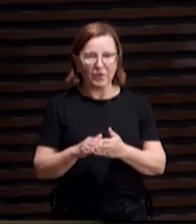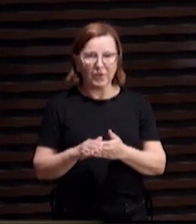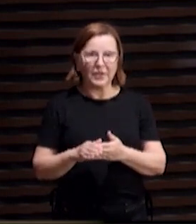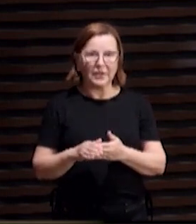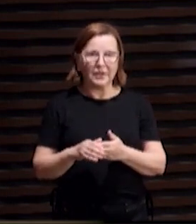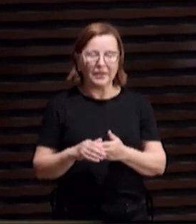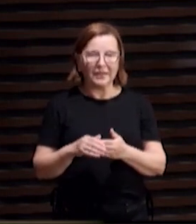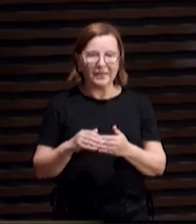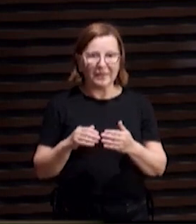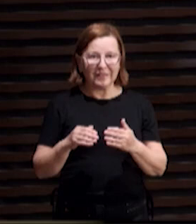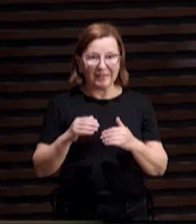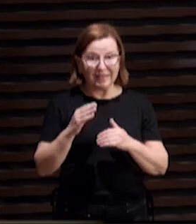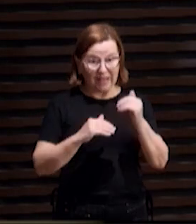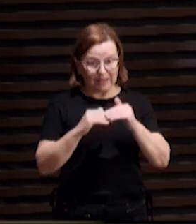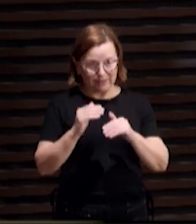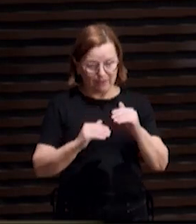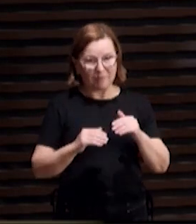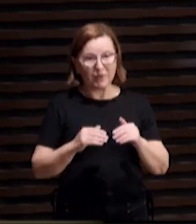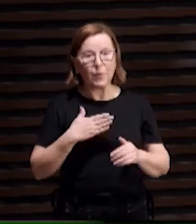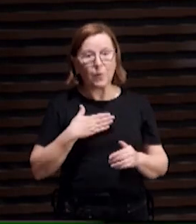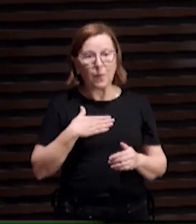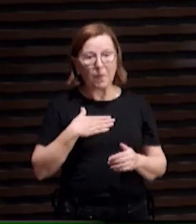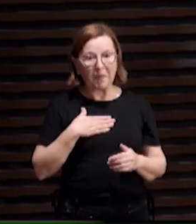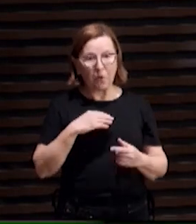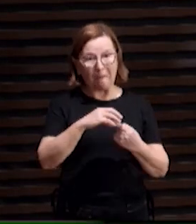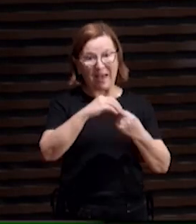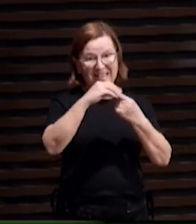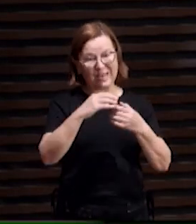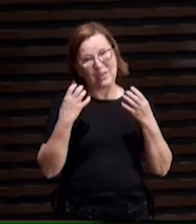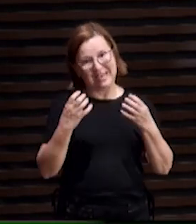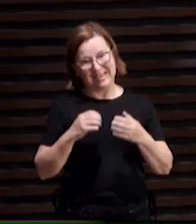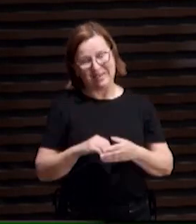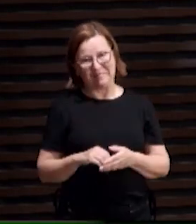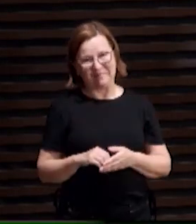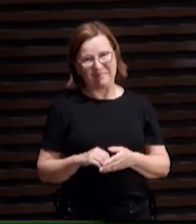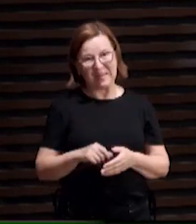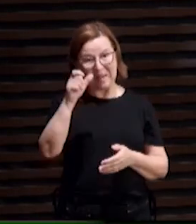Porque aquele que tem o filho tem todas as riquezas do Pai.